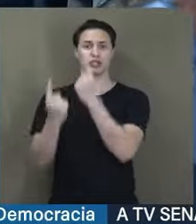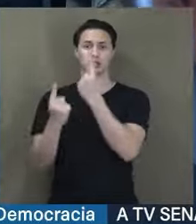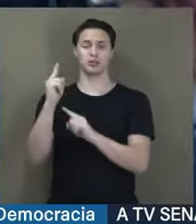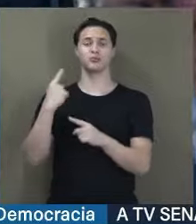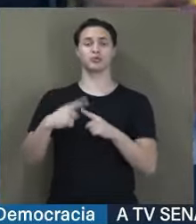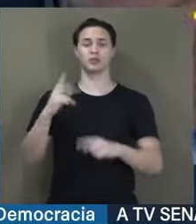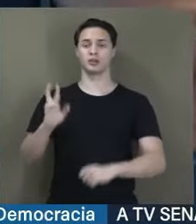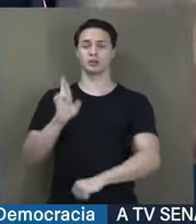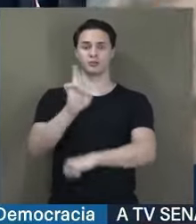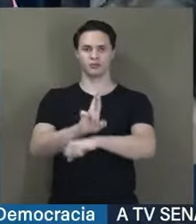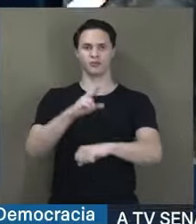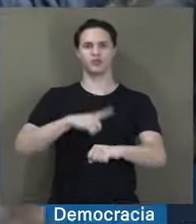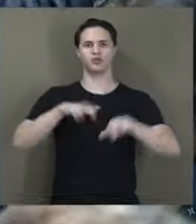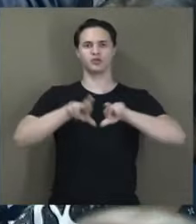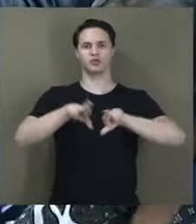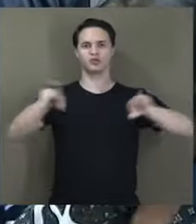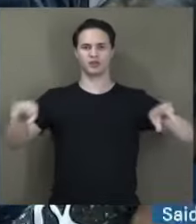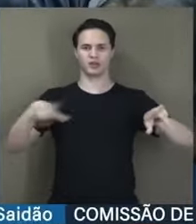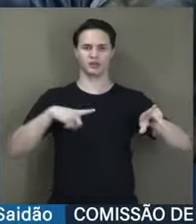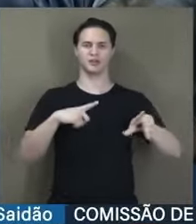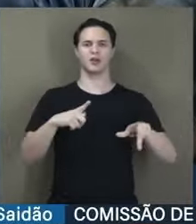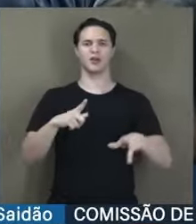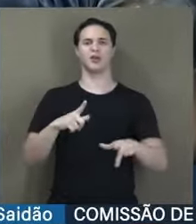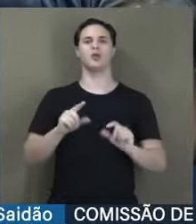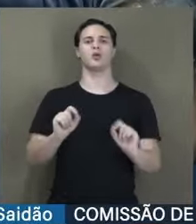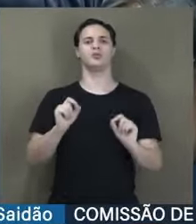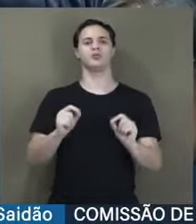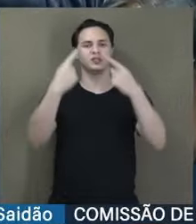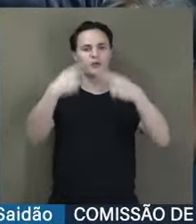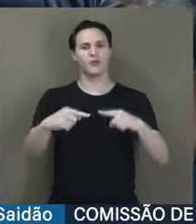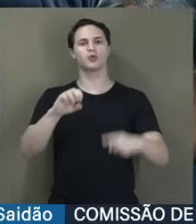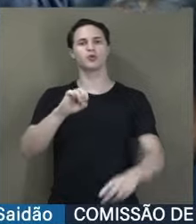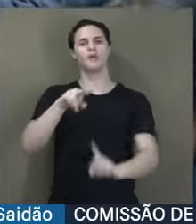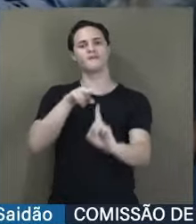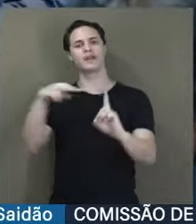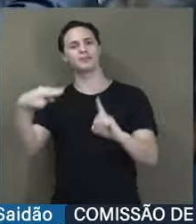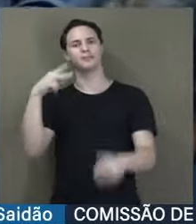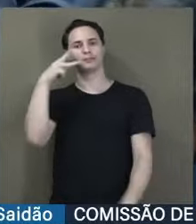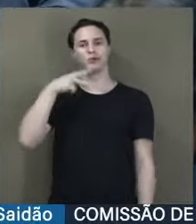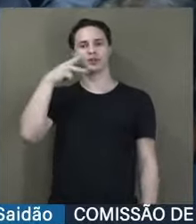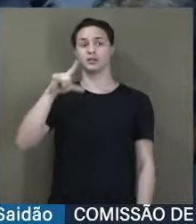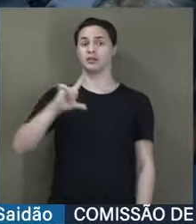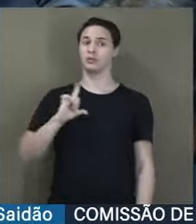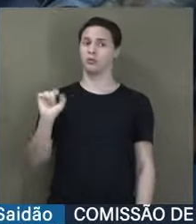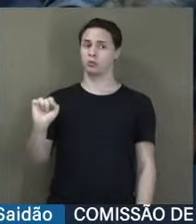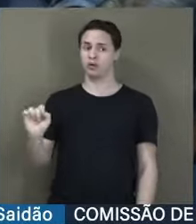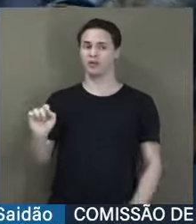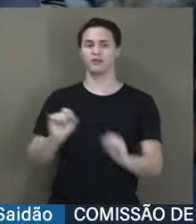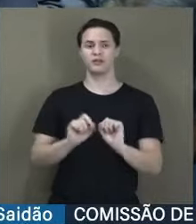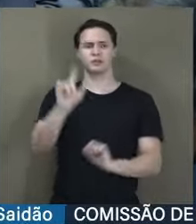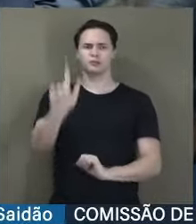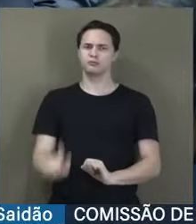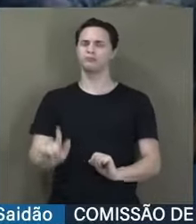ele representou uma quebra muito grande de paradigma, uma nova visão política, fez uma grande